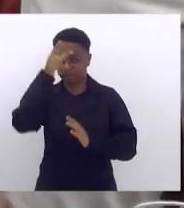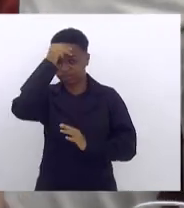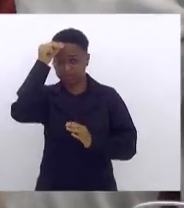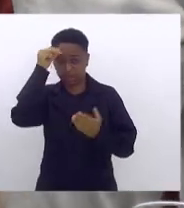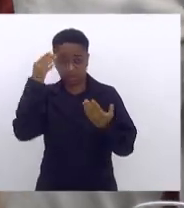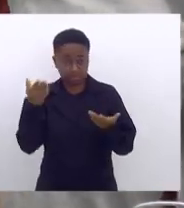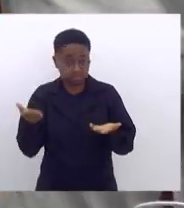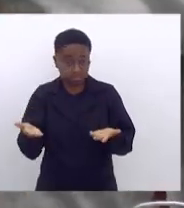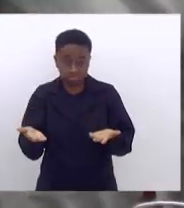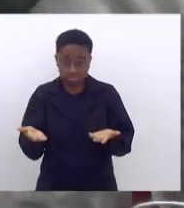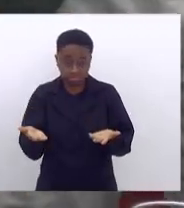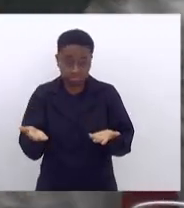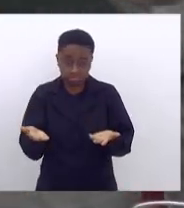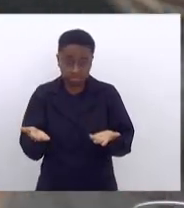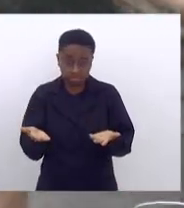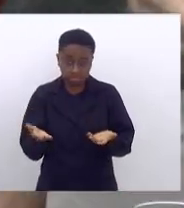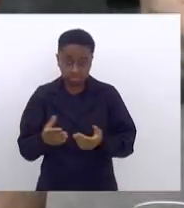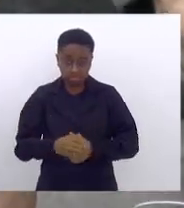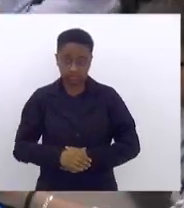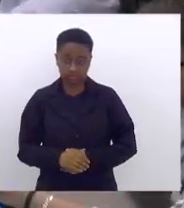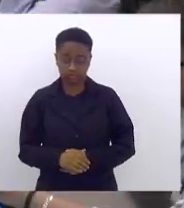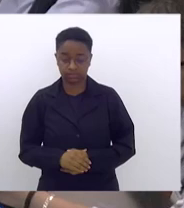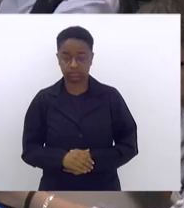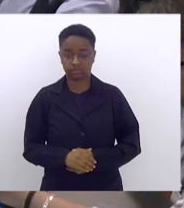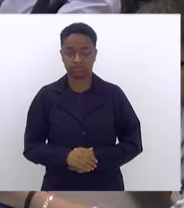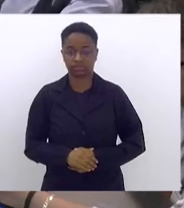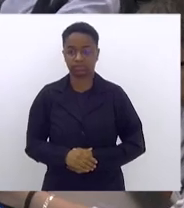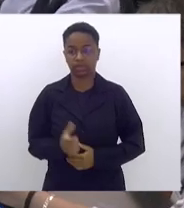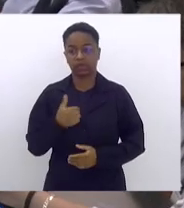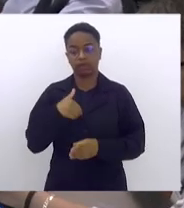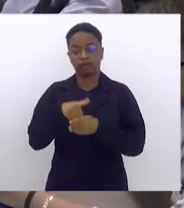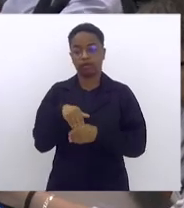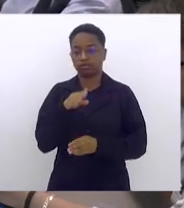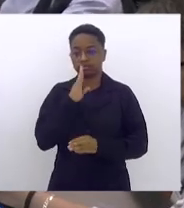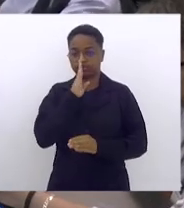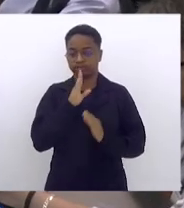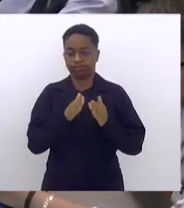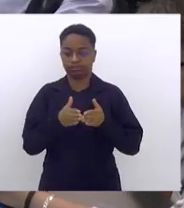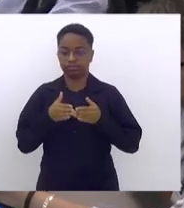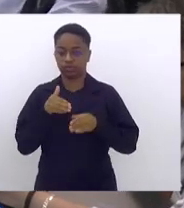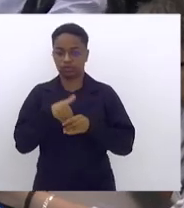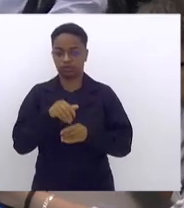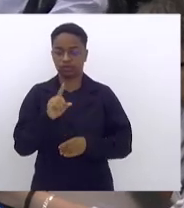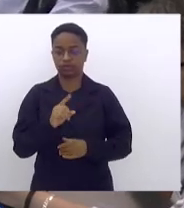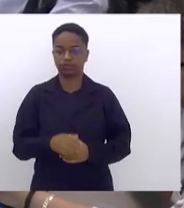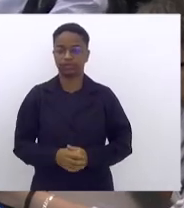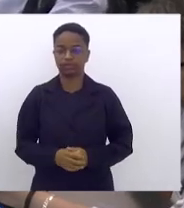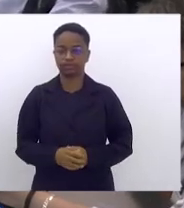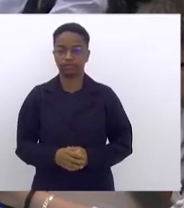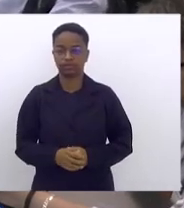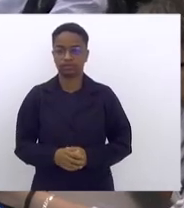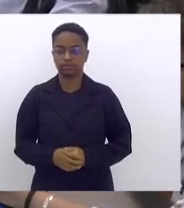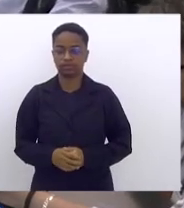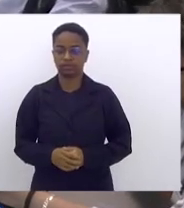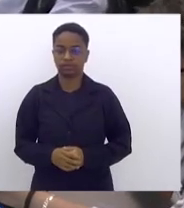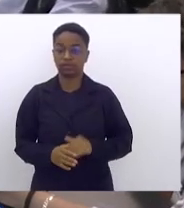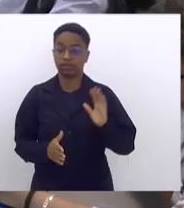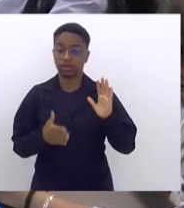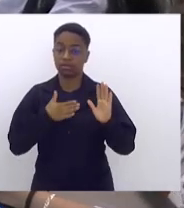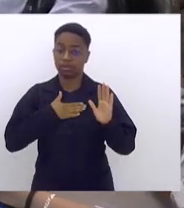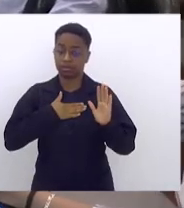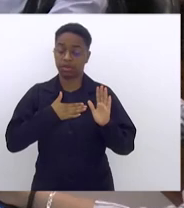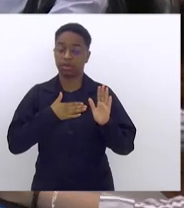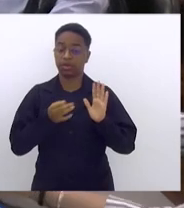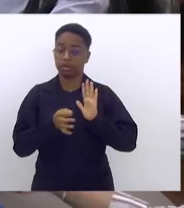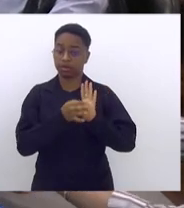Vamos votar. Com uma abstenção. Tá certo. Então, vou avocar para mim o parecer pela